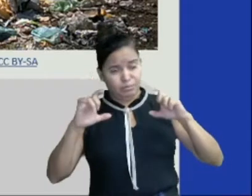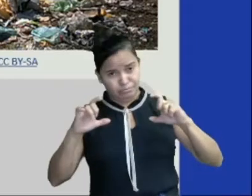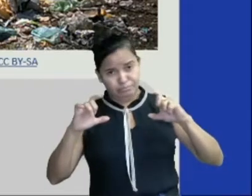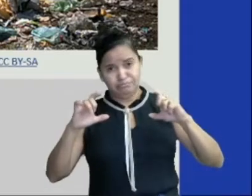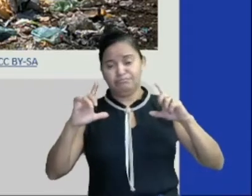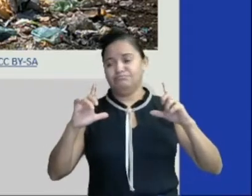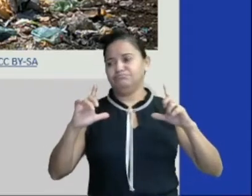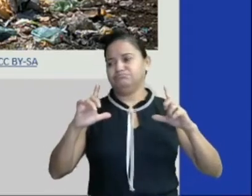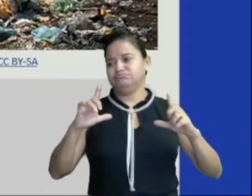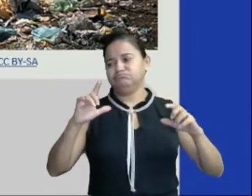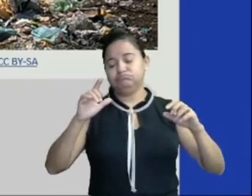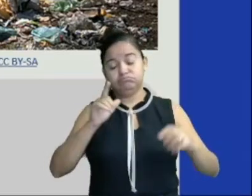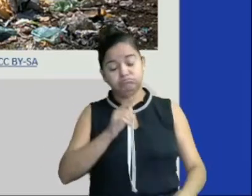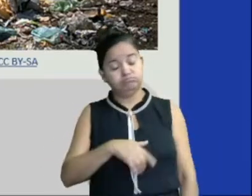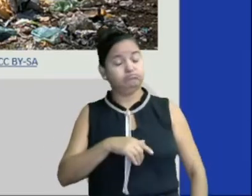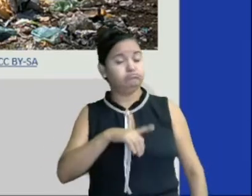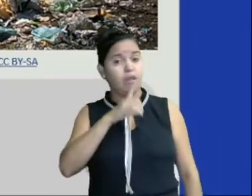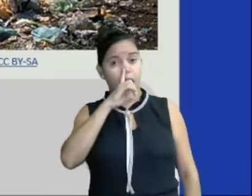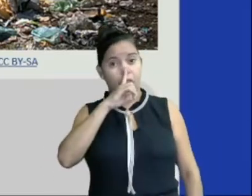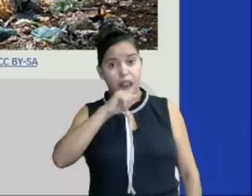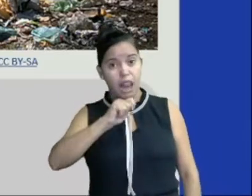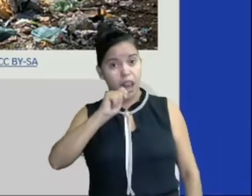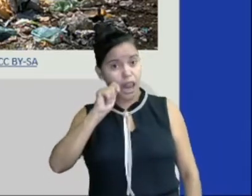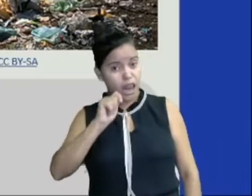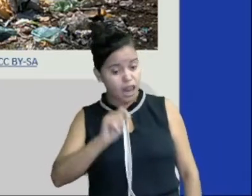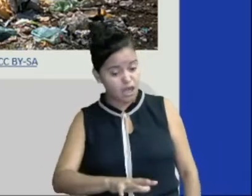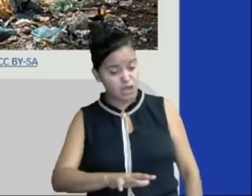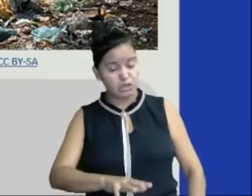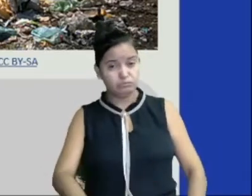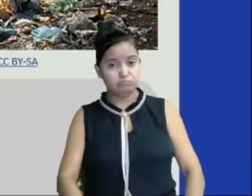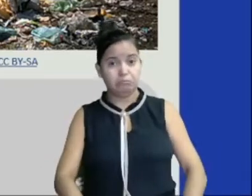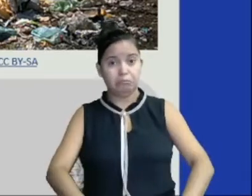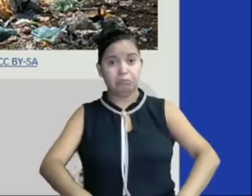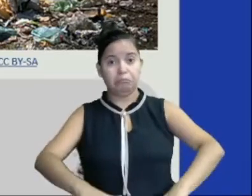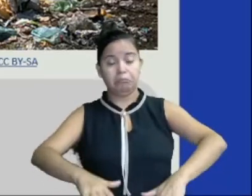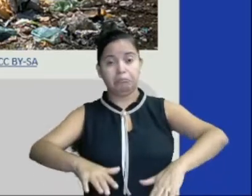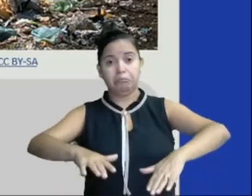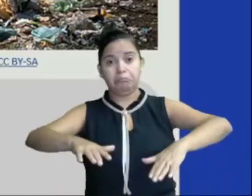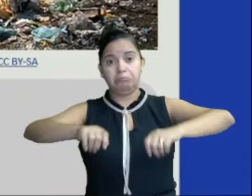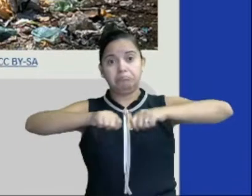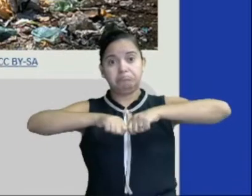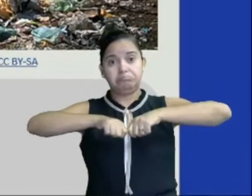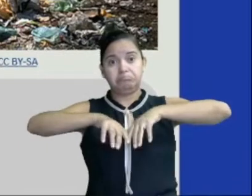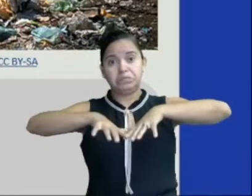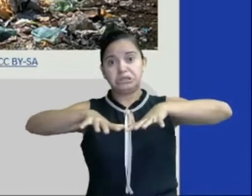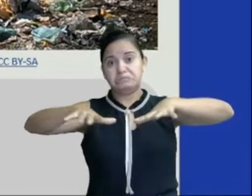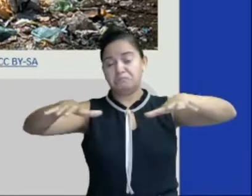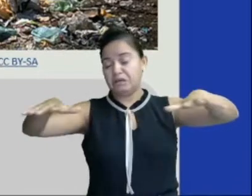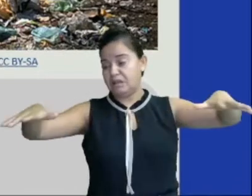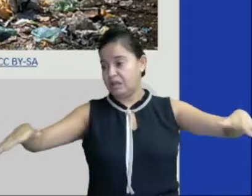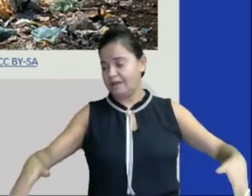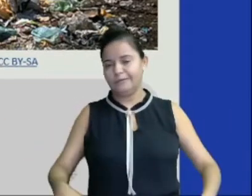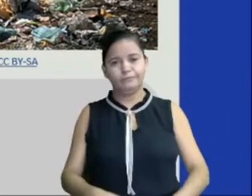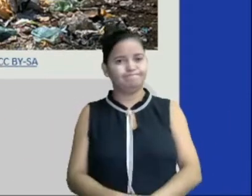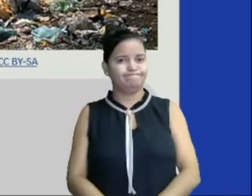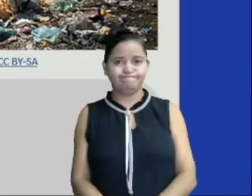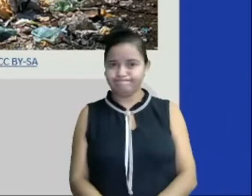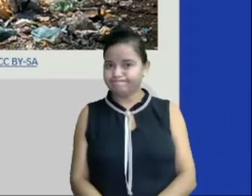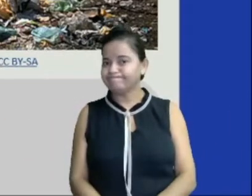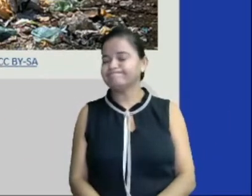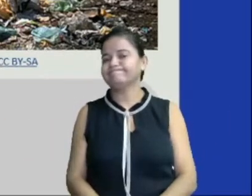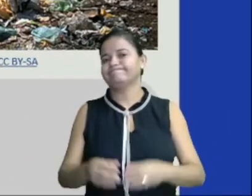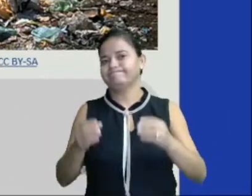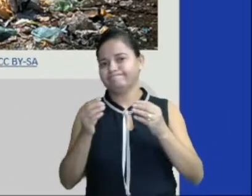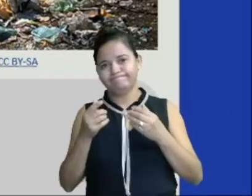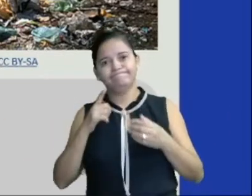um lixão aí, certo? Onde a gente consegue ver uma grande quantidade de lixo, tá certo? Portanto, a gente vê que